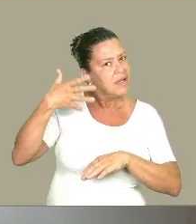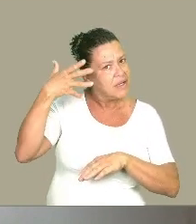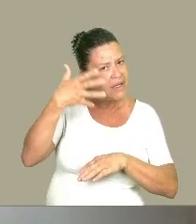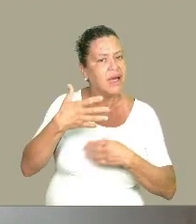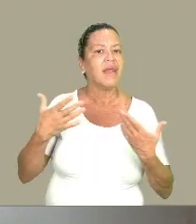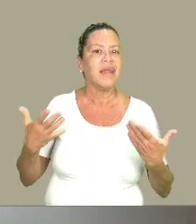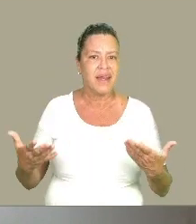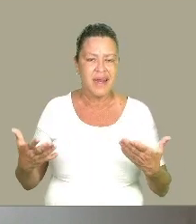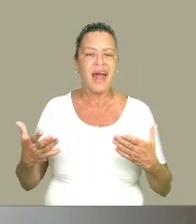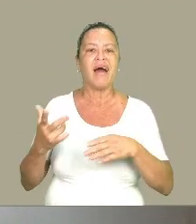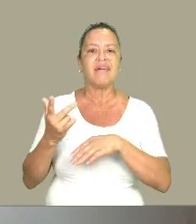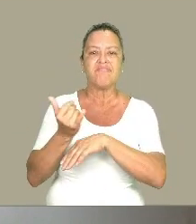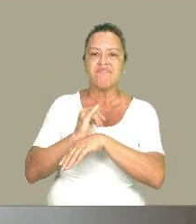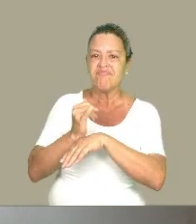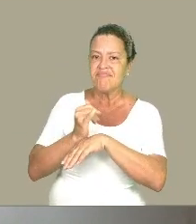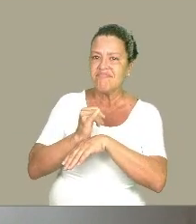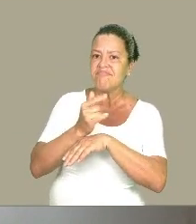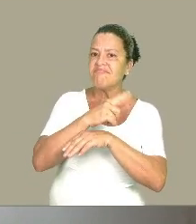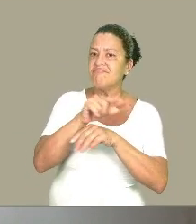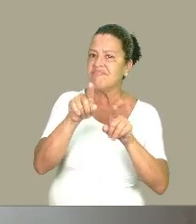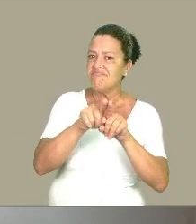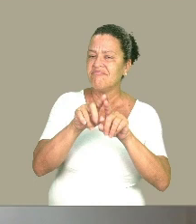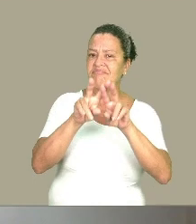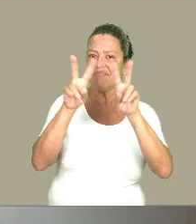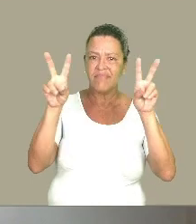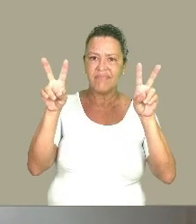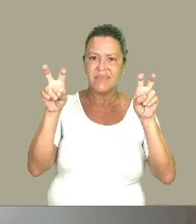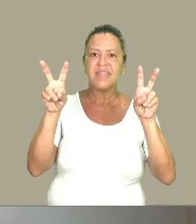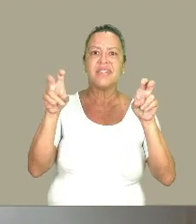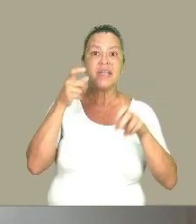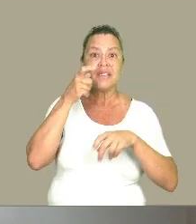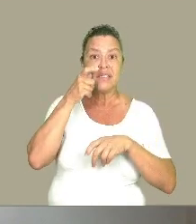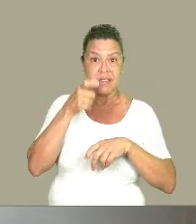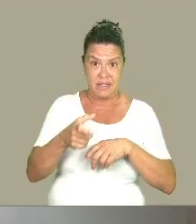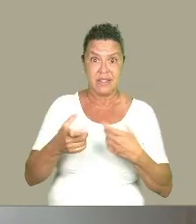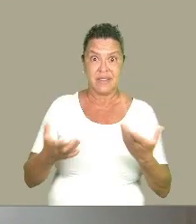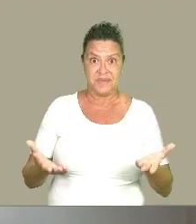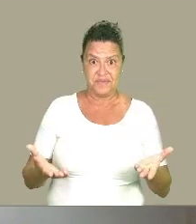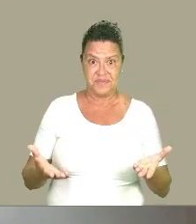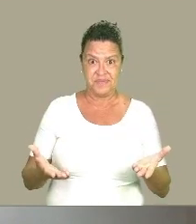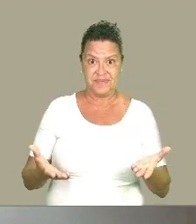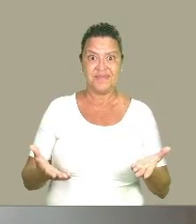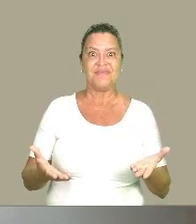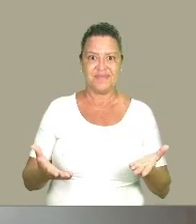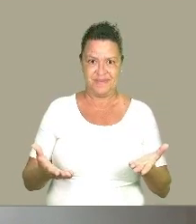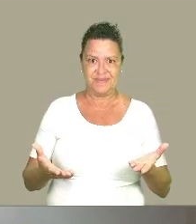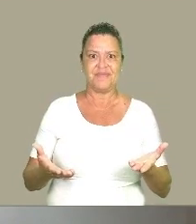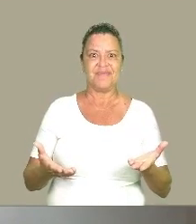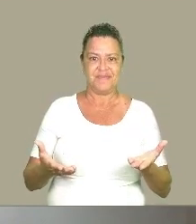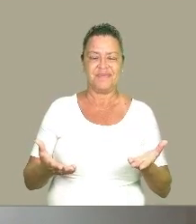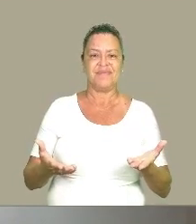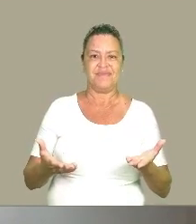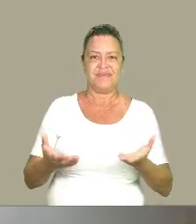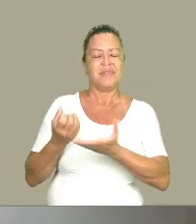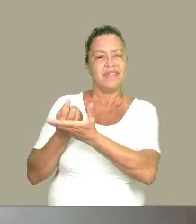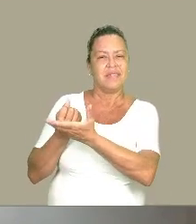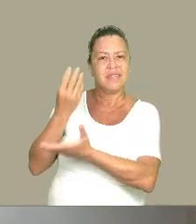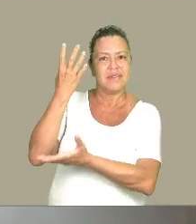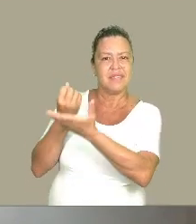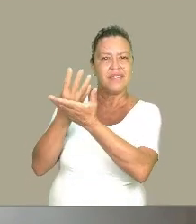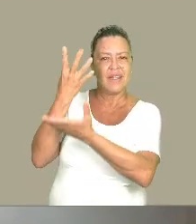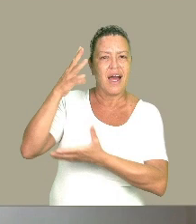nosso canal sobre temas de interesse sob o ponto de vista da doutrina